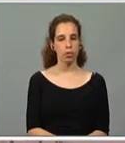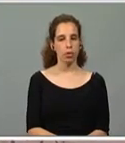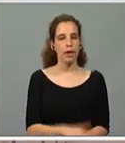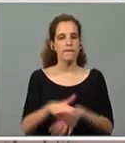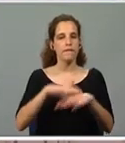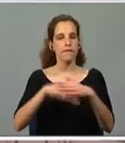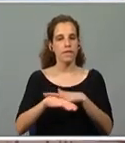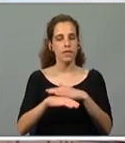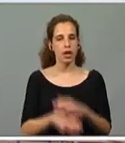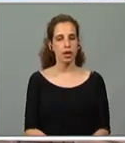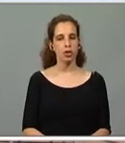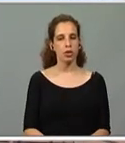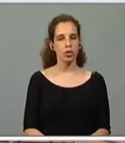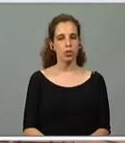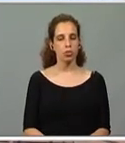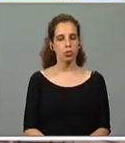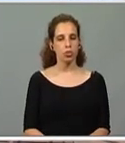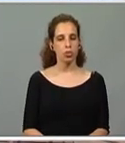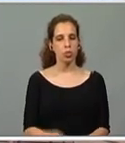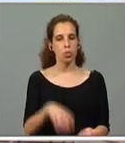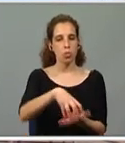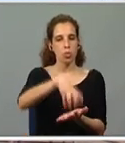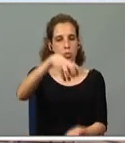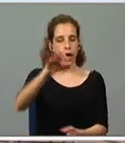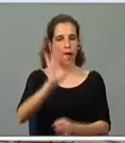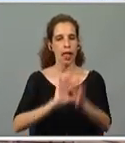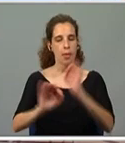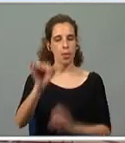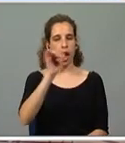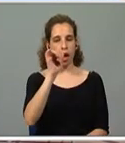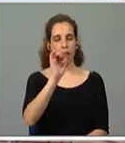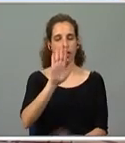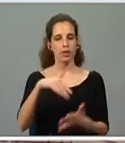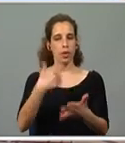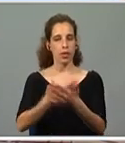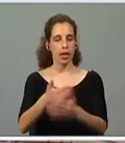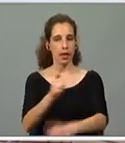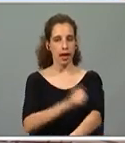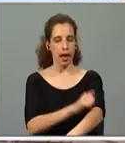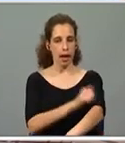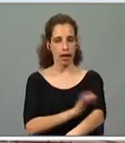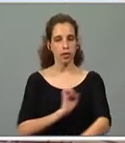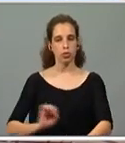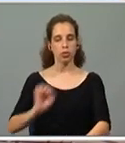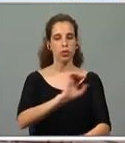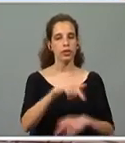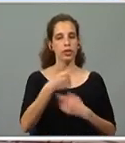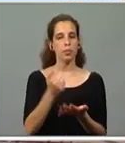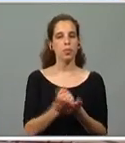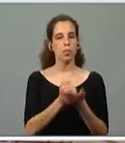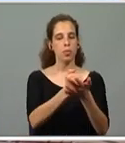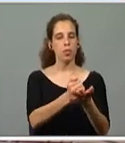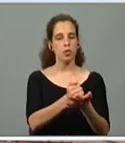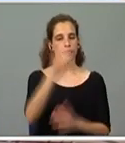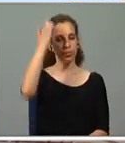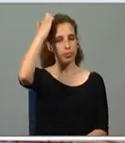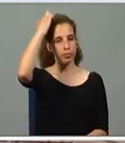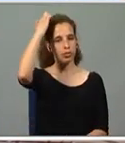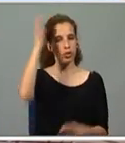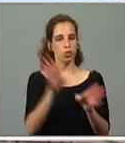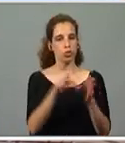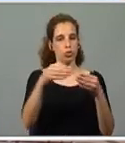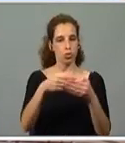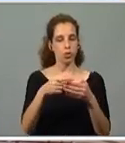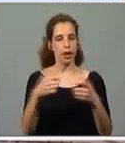numa estação de tratamento de águas essas que são fornecidas às nossas casas. E então, para nos apoiar, o Departamento de